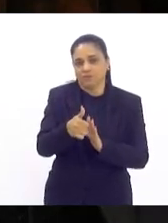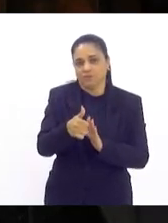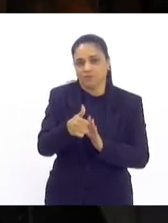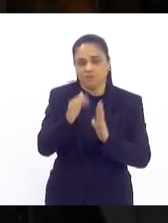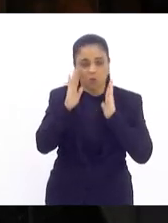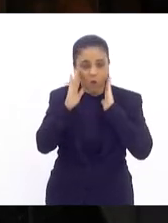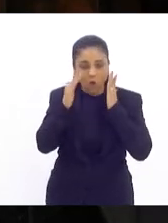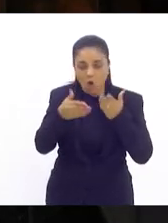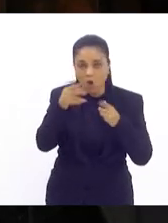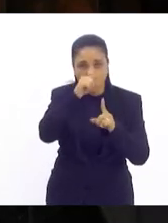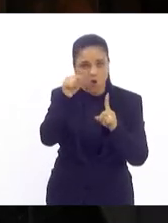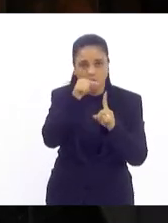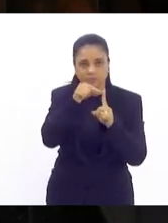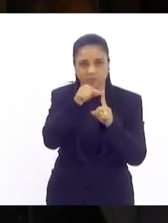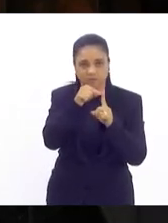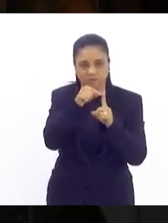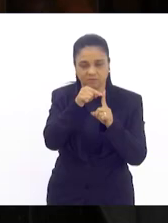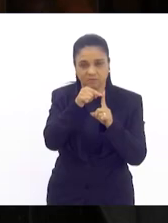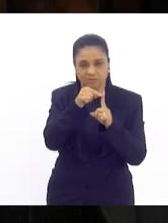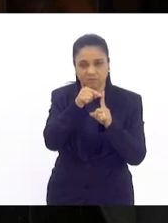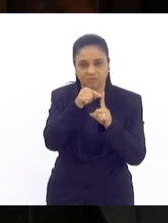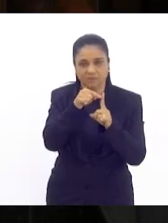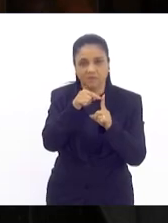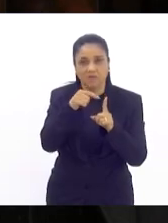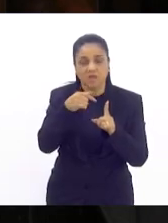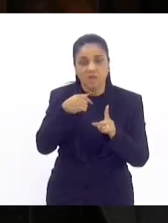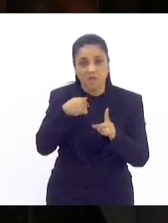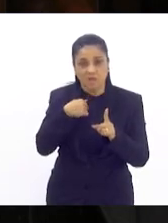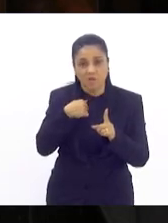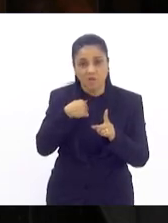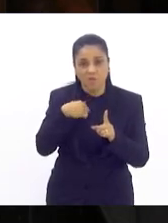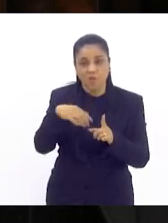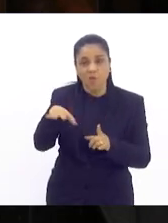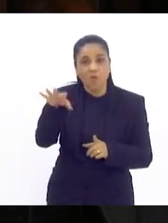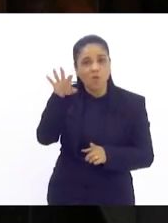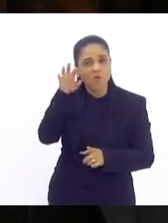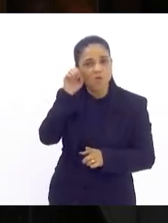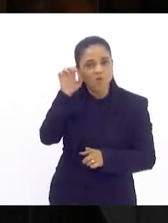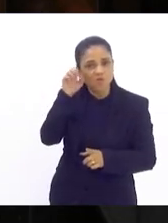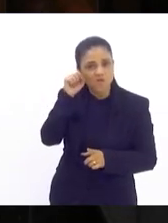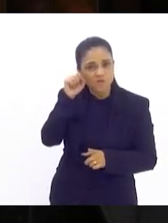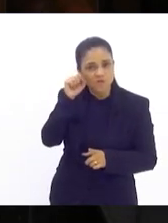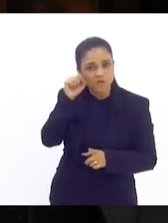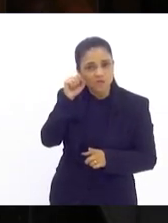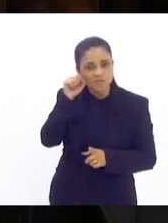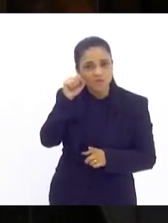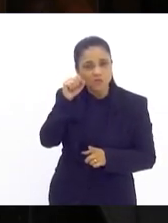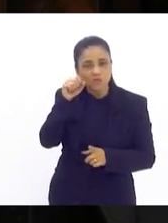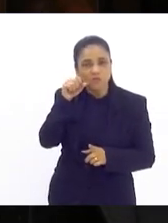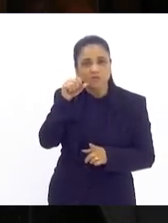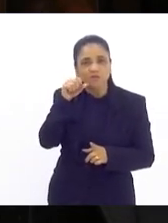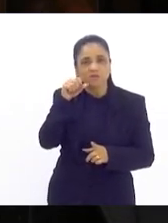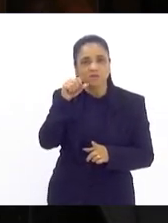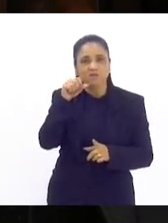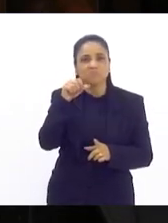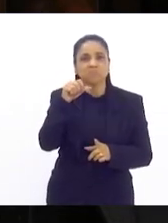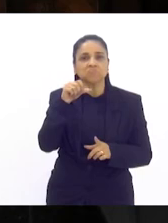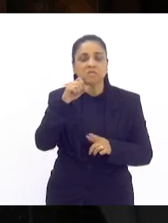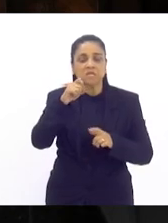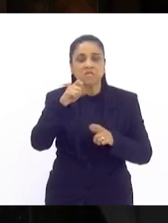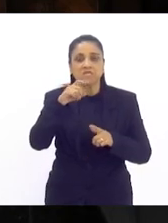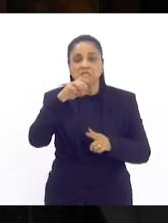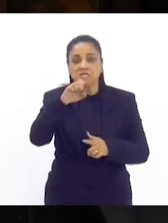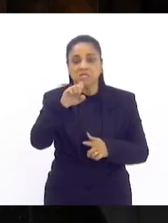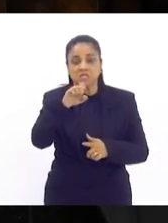aqui eu vi a levozias inclusive sobre sexualidade de X Y Z